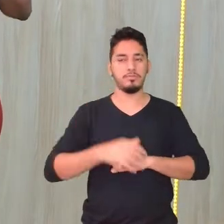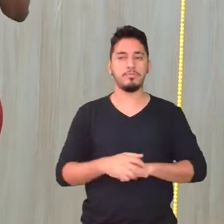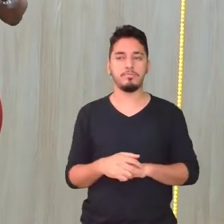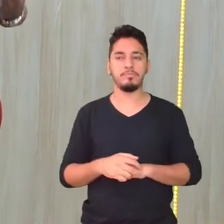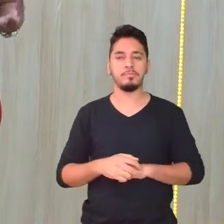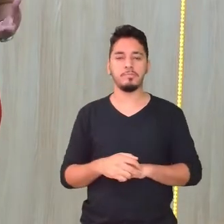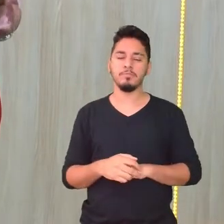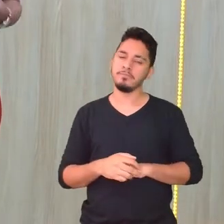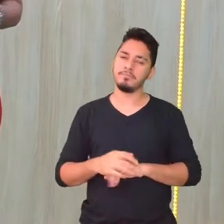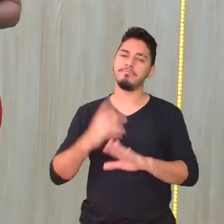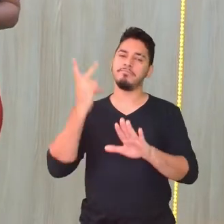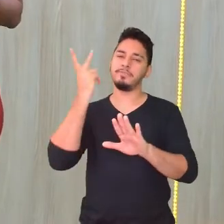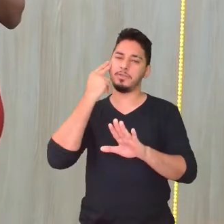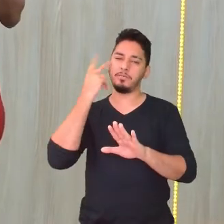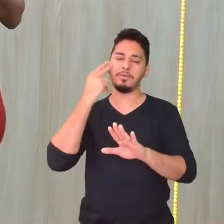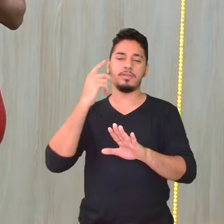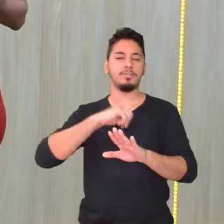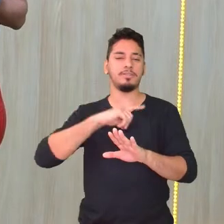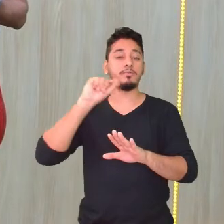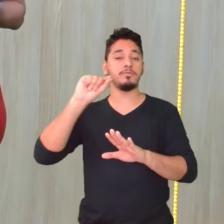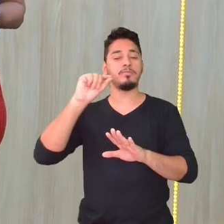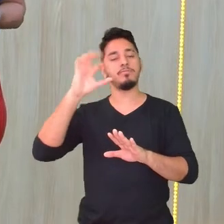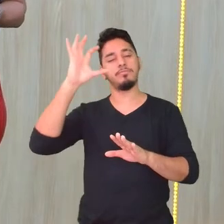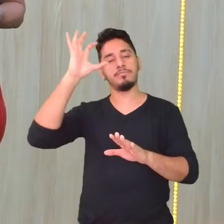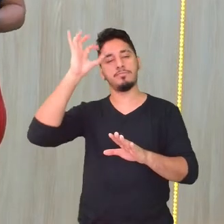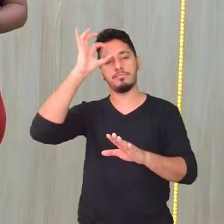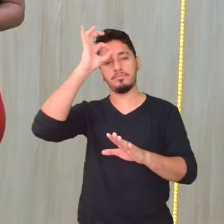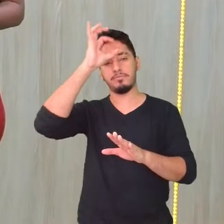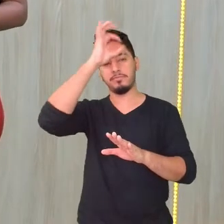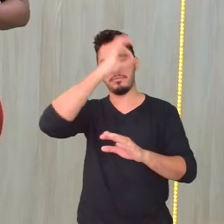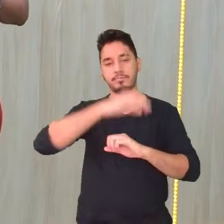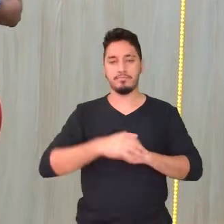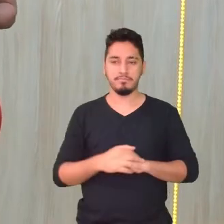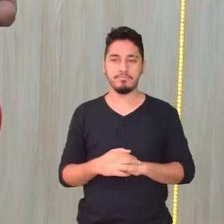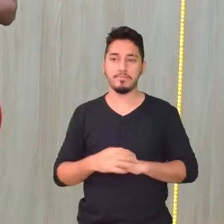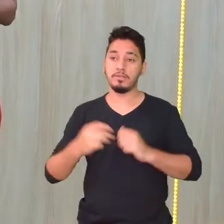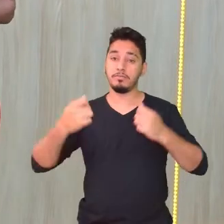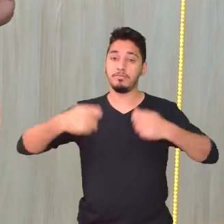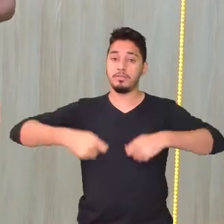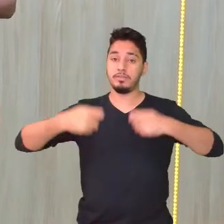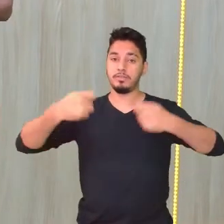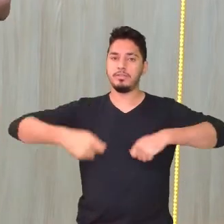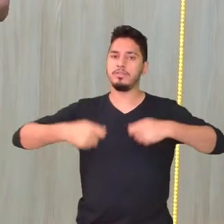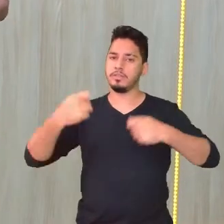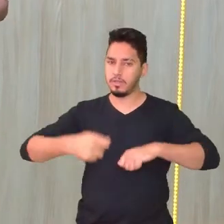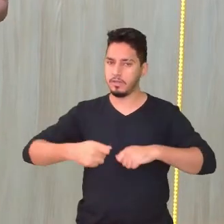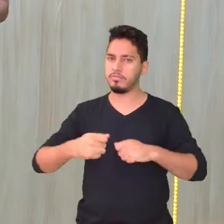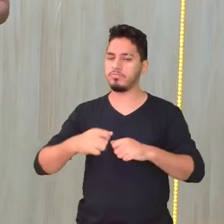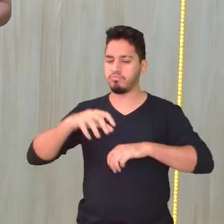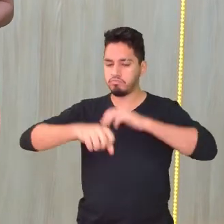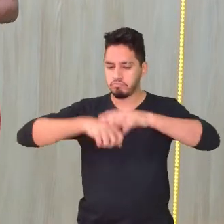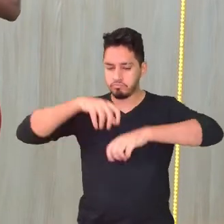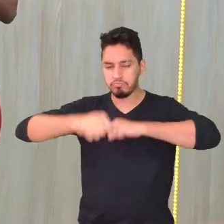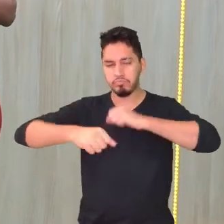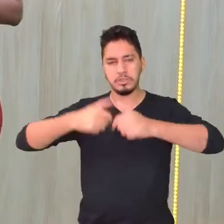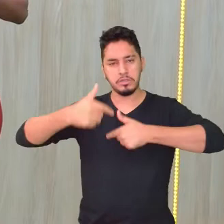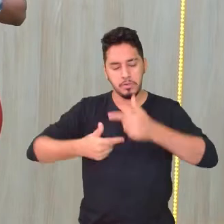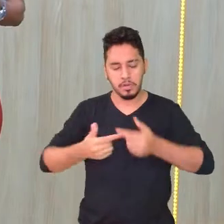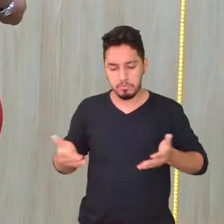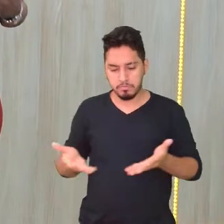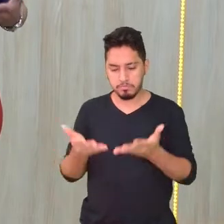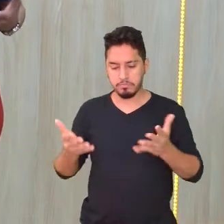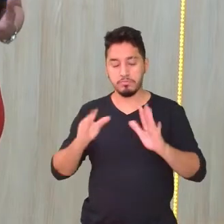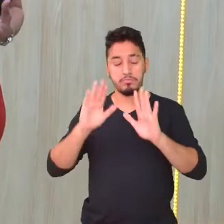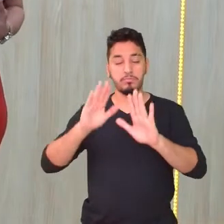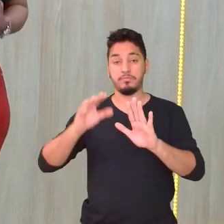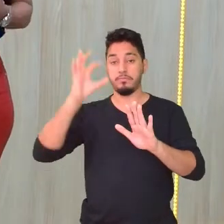E, tradicionalmente, a gente tem um aspecto cognitivo, né, que a gente precisa explorar, que a gente precisa trabalhar, mas esses